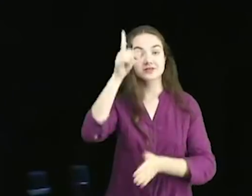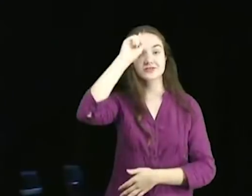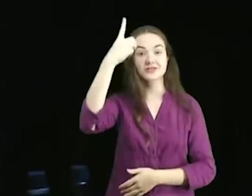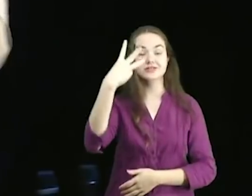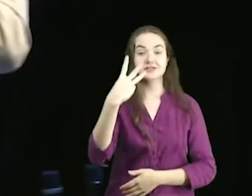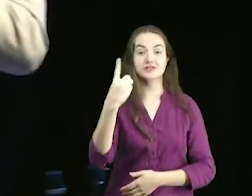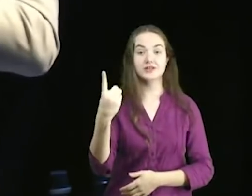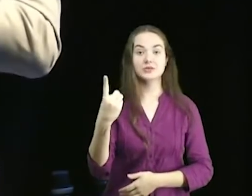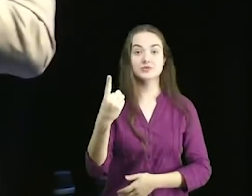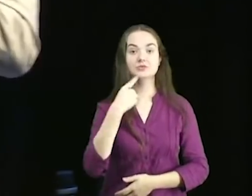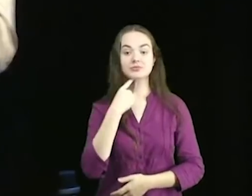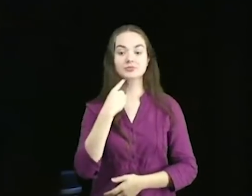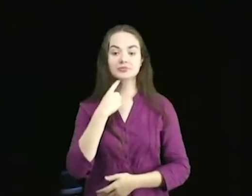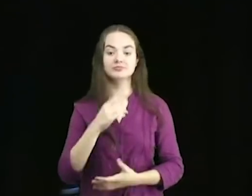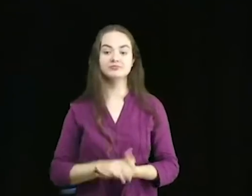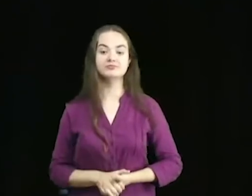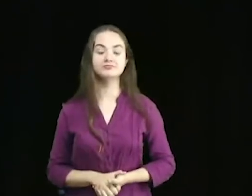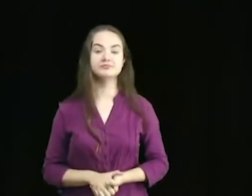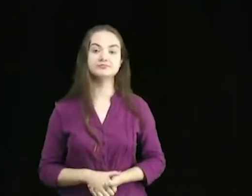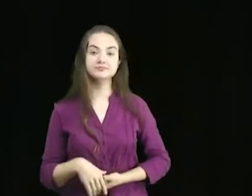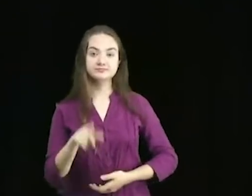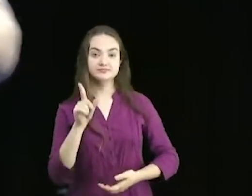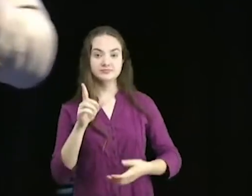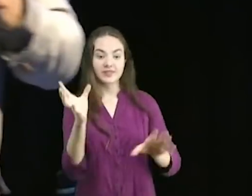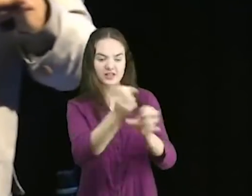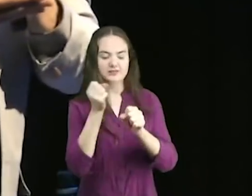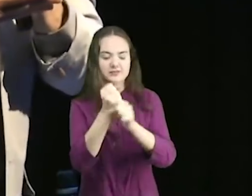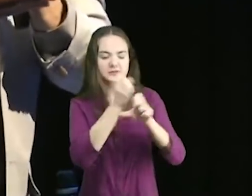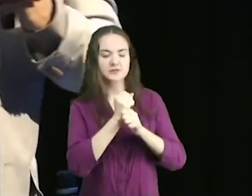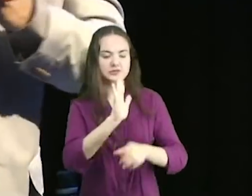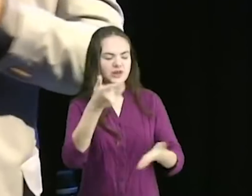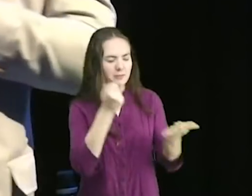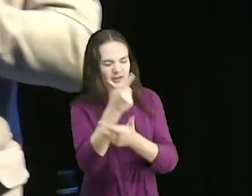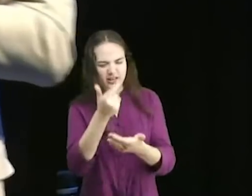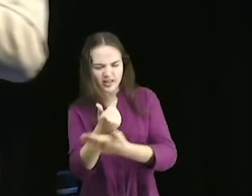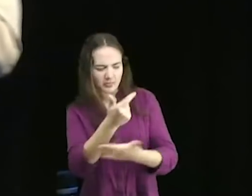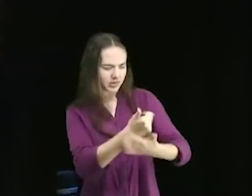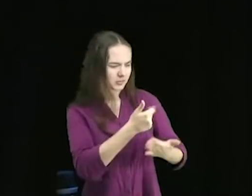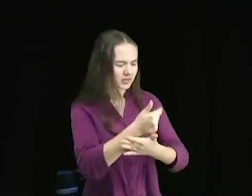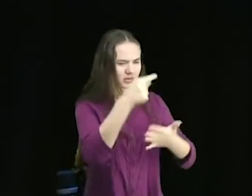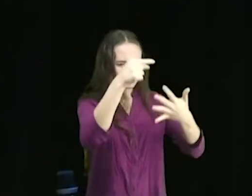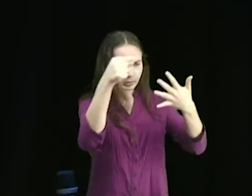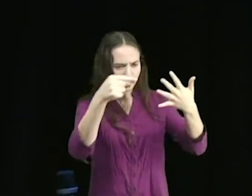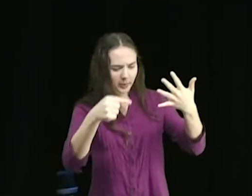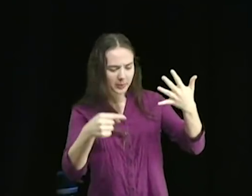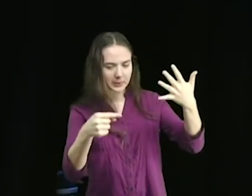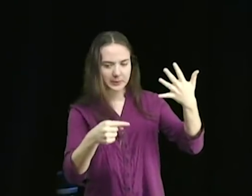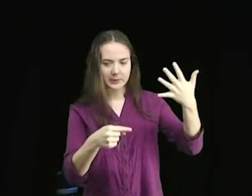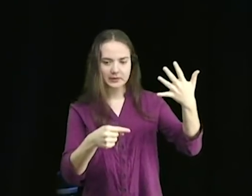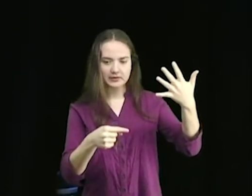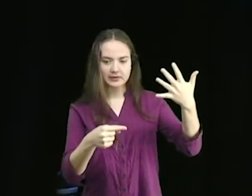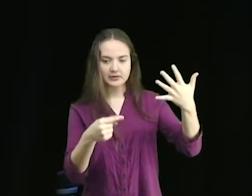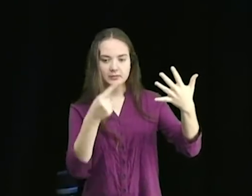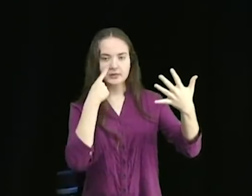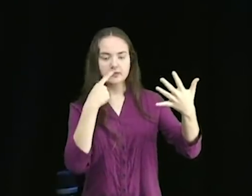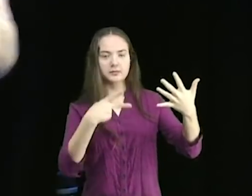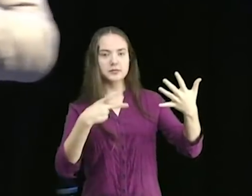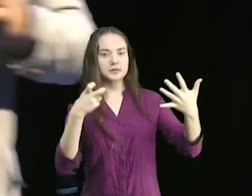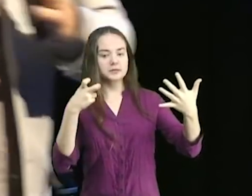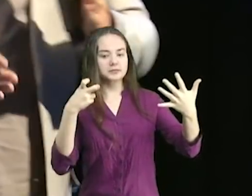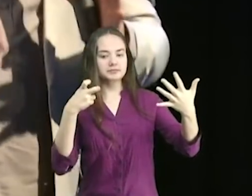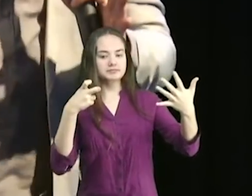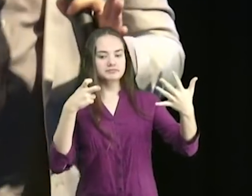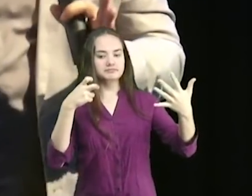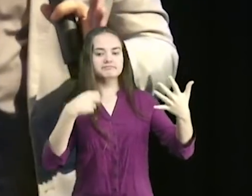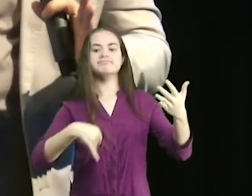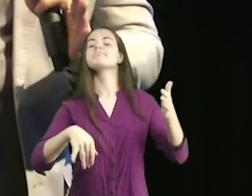o limite. E aí quando você faz conta, fala assim: ah, já paguei um monte de imposto retido na fonte, você não fala isso? Aí quando chega na